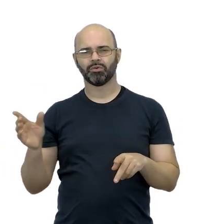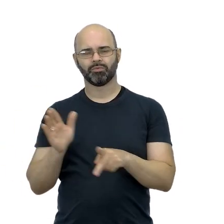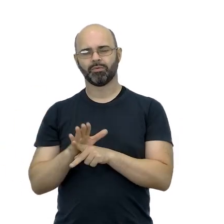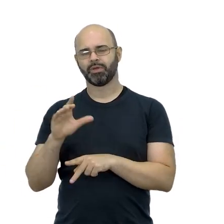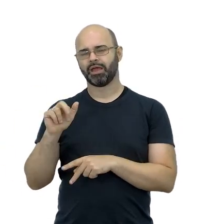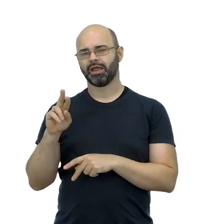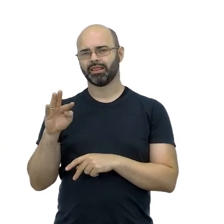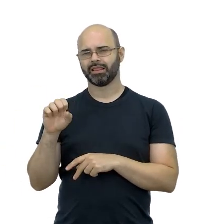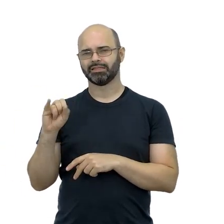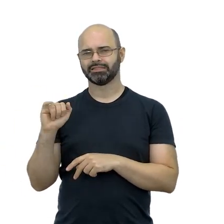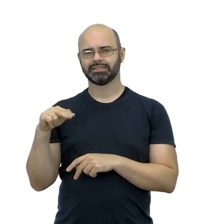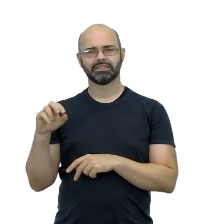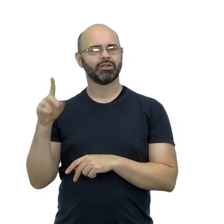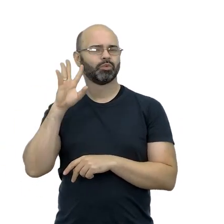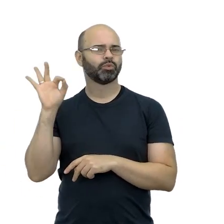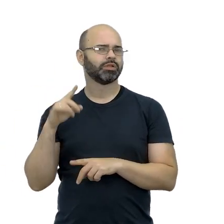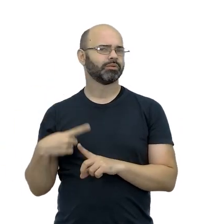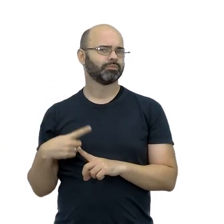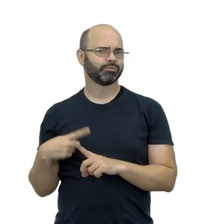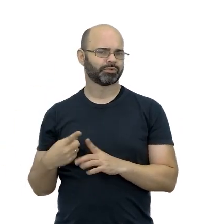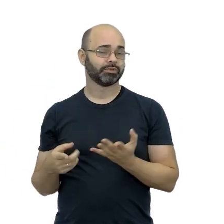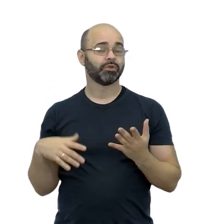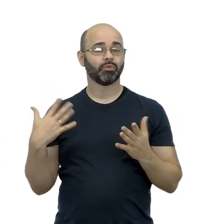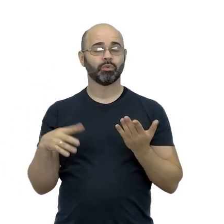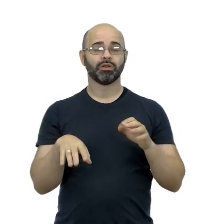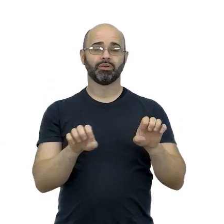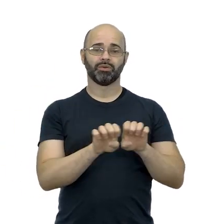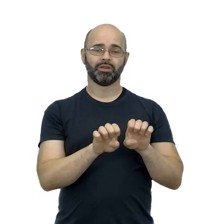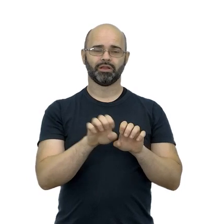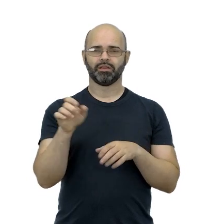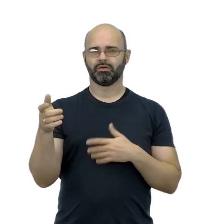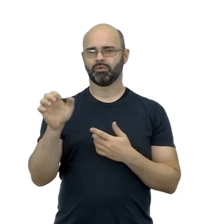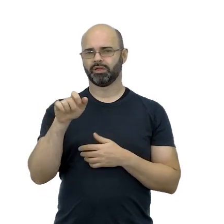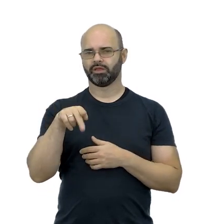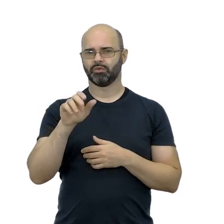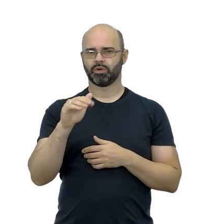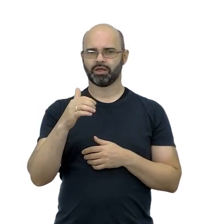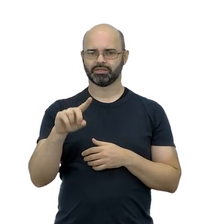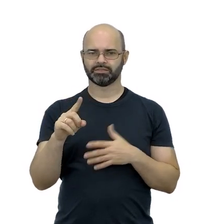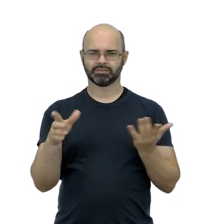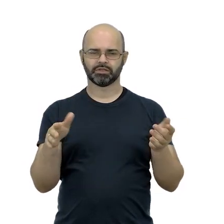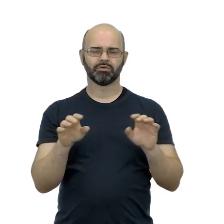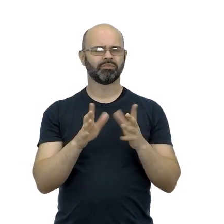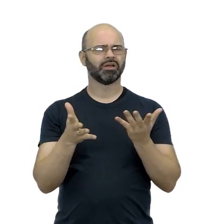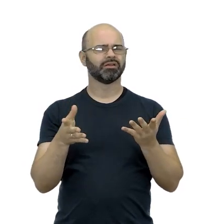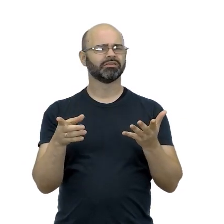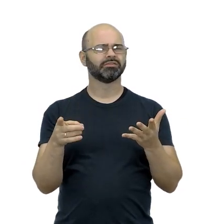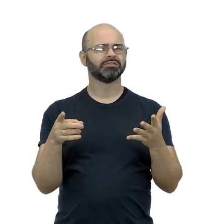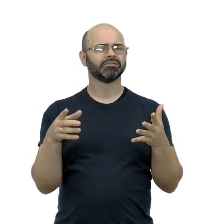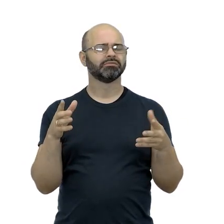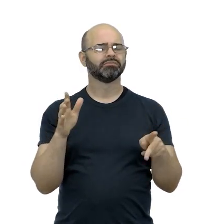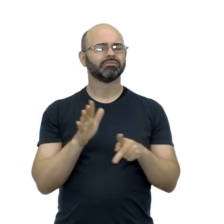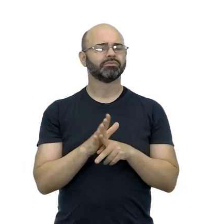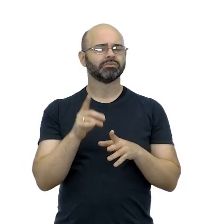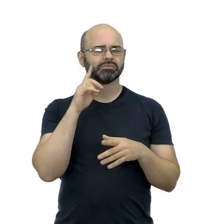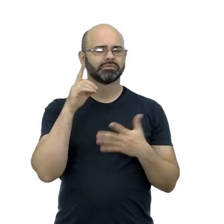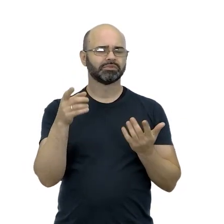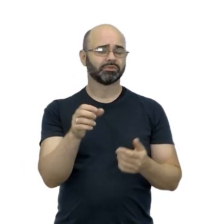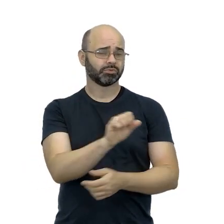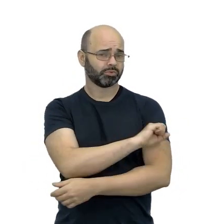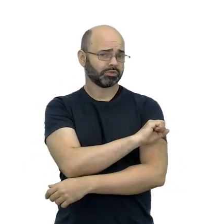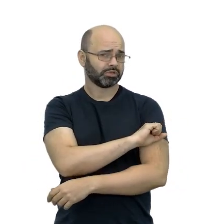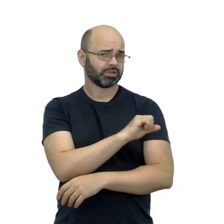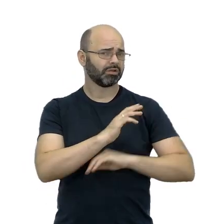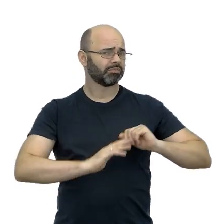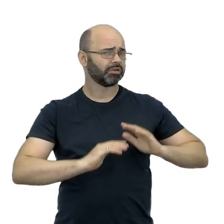que isso a gente começa a estudar com equações da reta onde? No 7º ano. Aí fala, mas é uma habilidade do 8º. É uma habilidade do